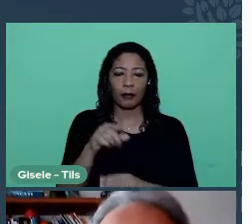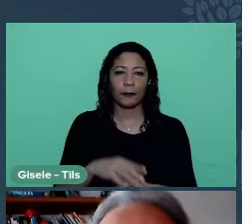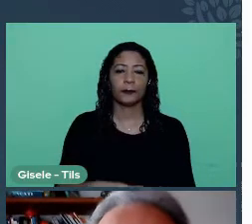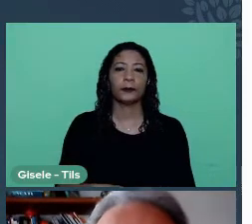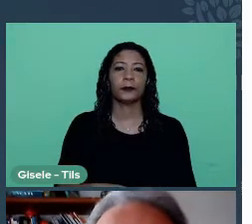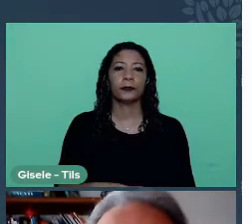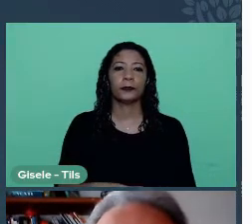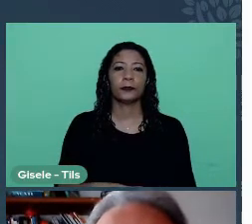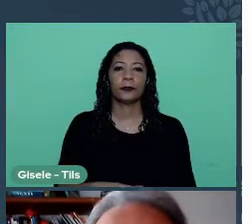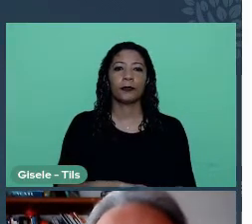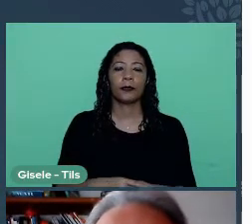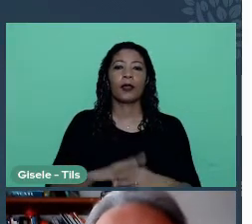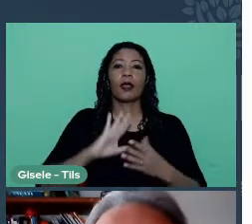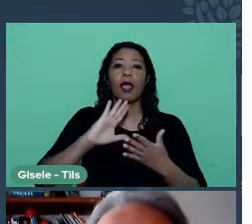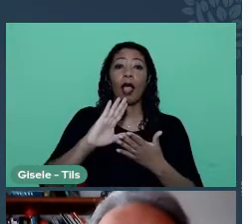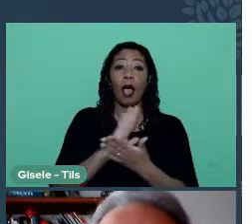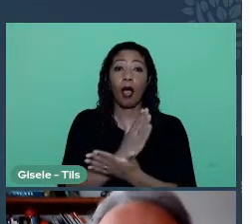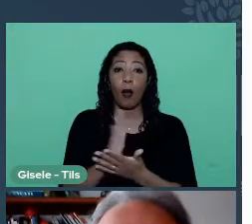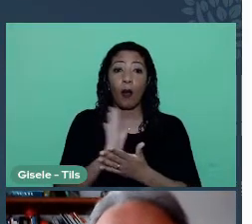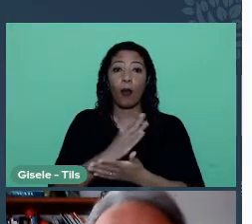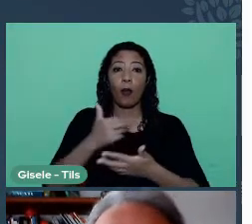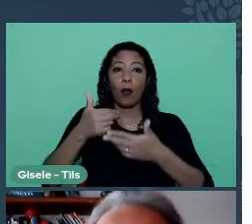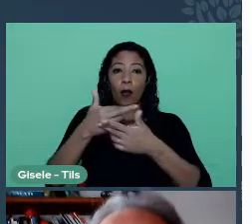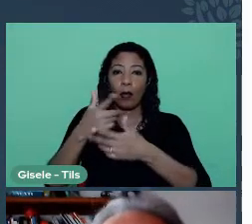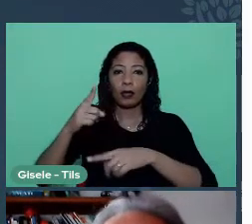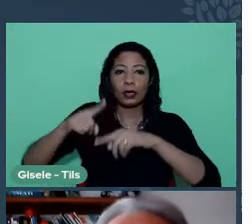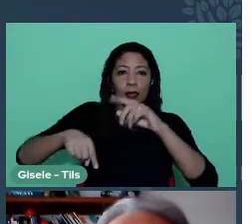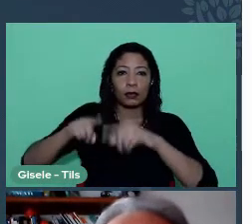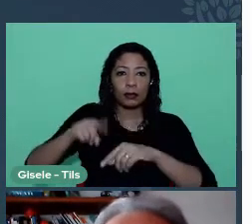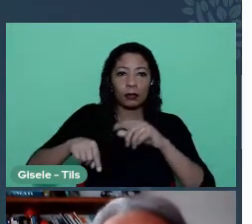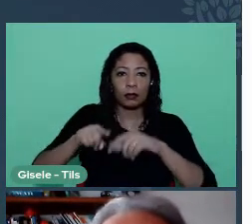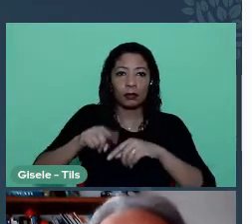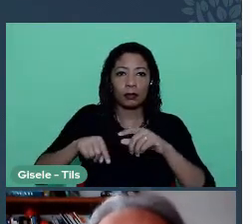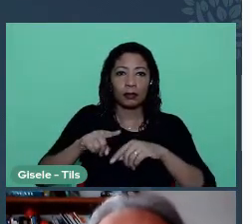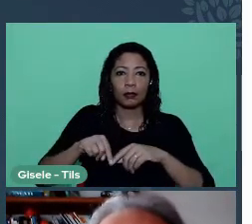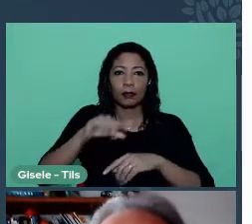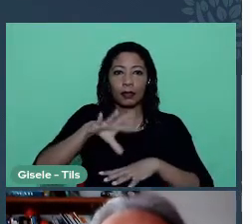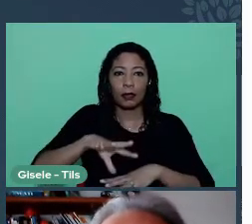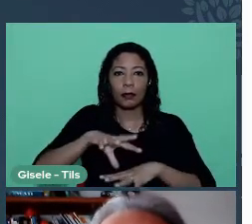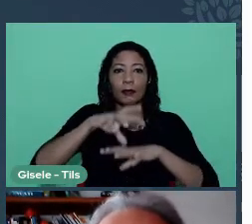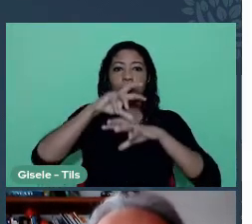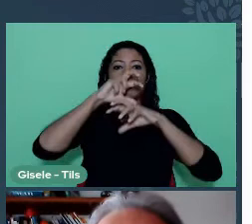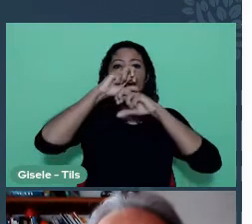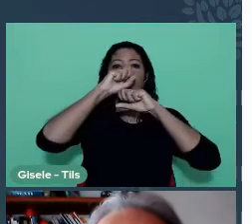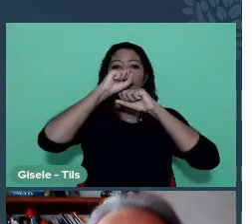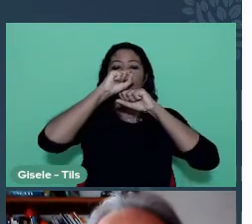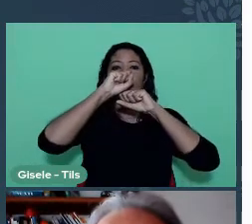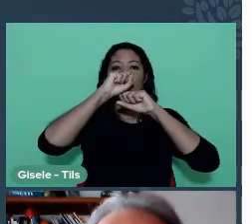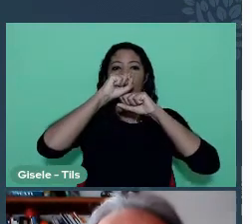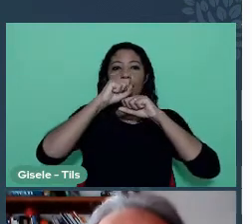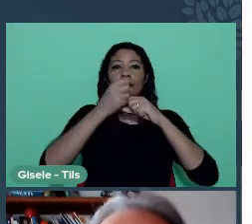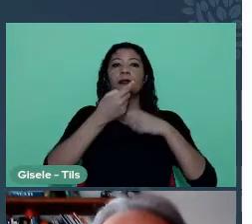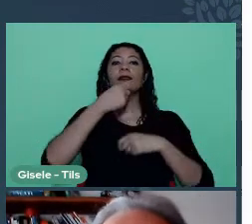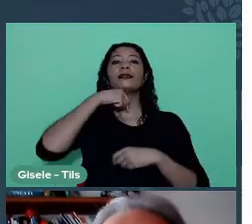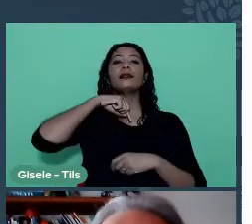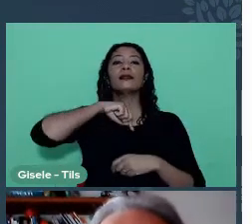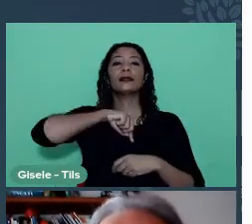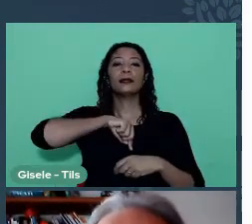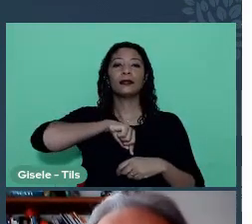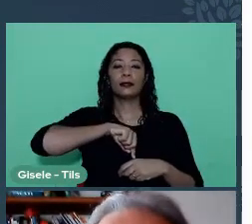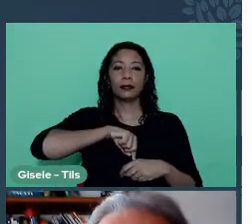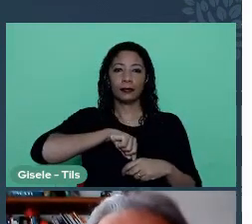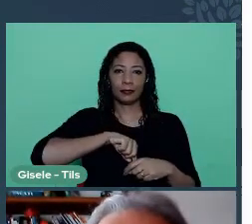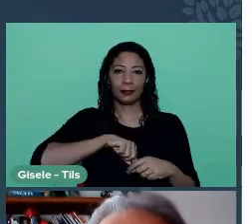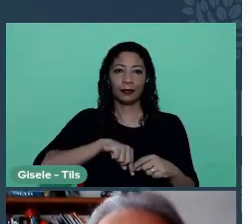determinados alérgenos ou substâncias entram em contato com o sistema respiratório e quando eles são inalados,